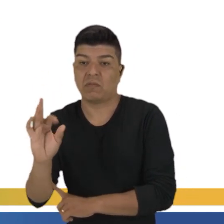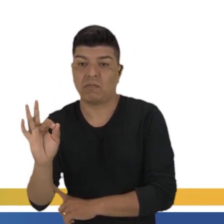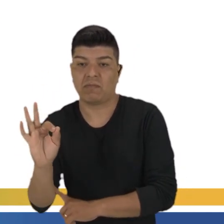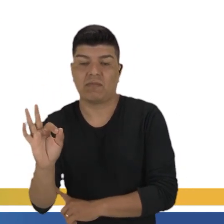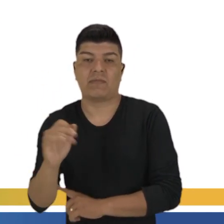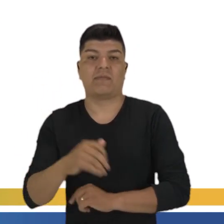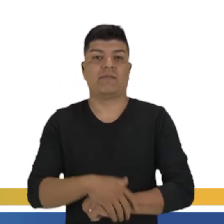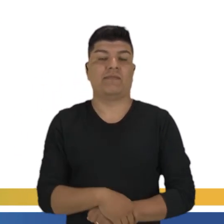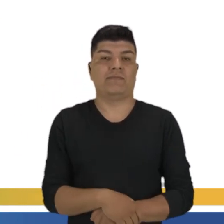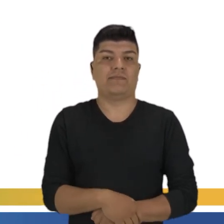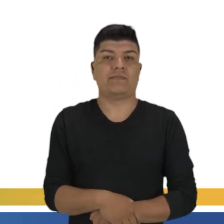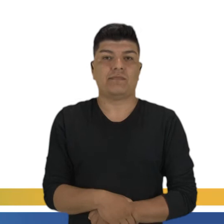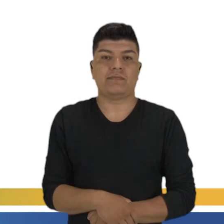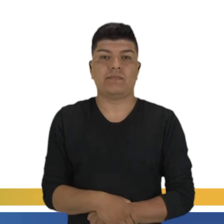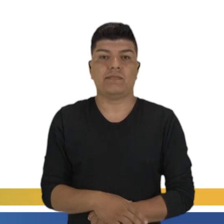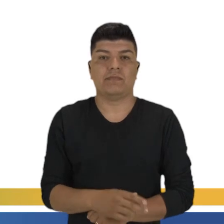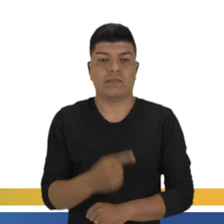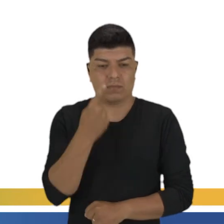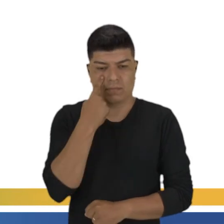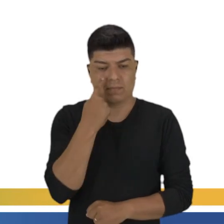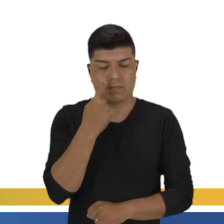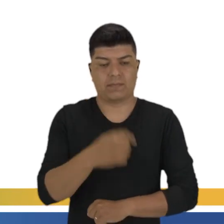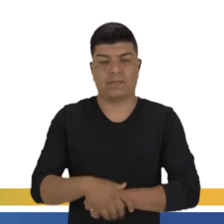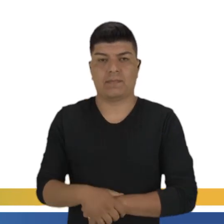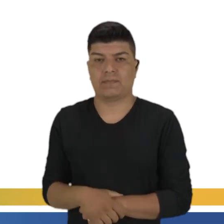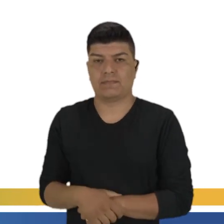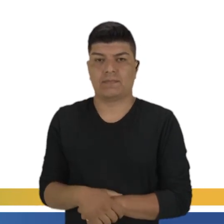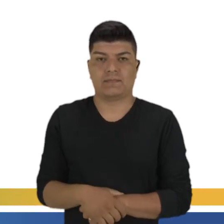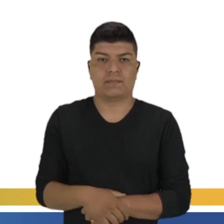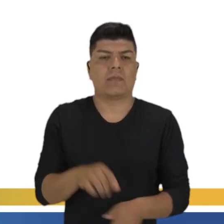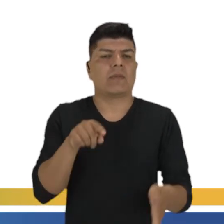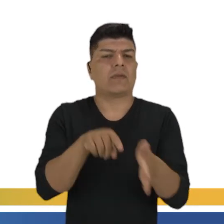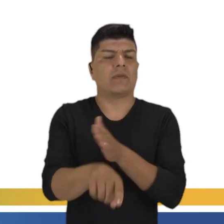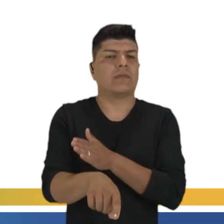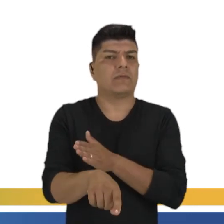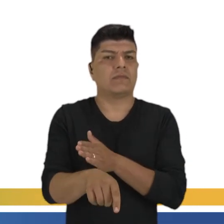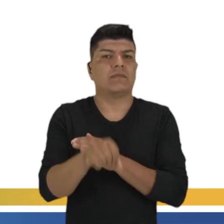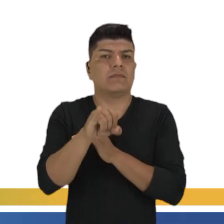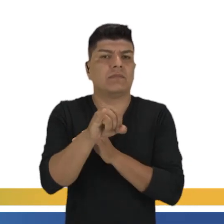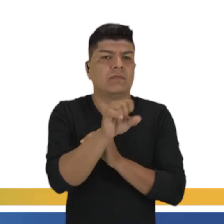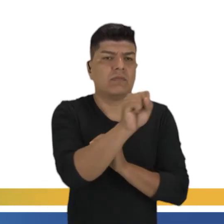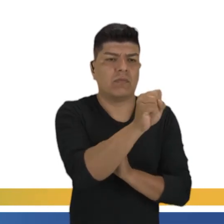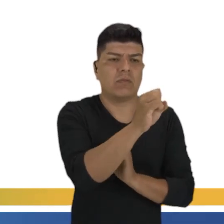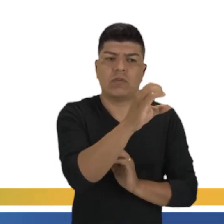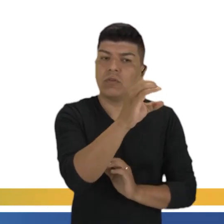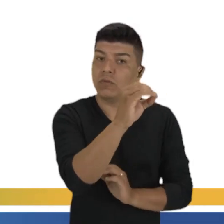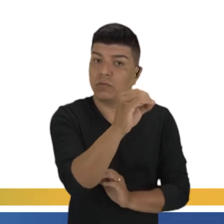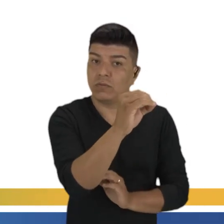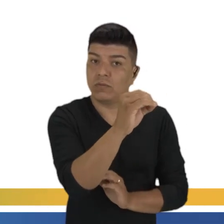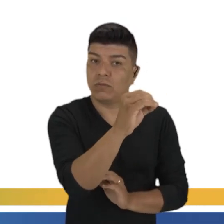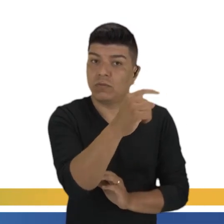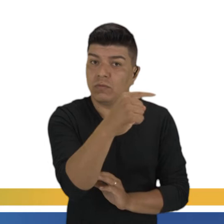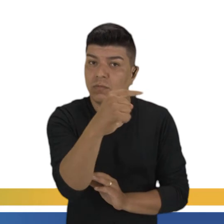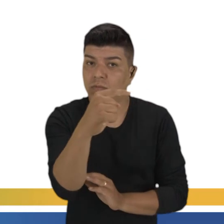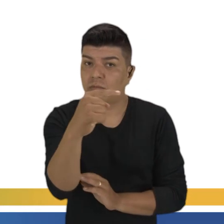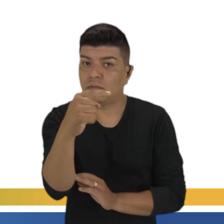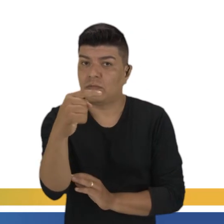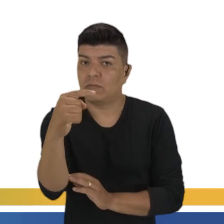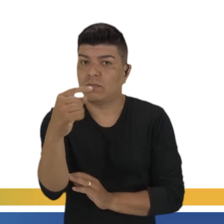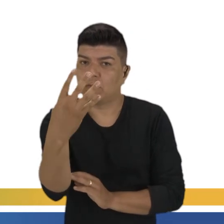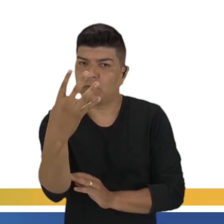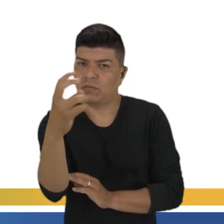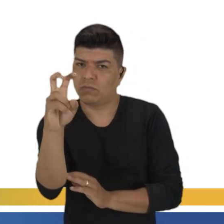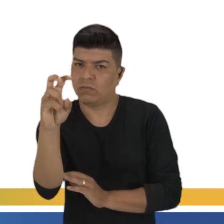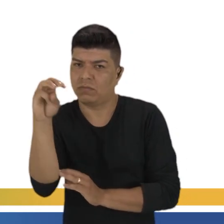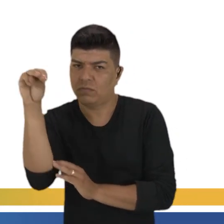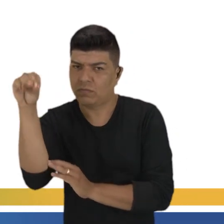desconhecido. E aí você verifica e faz a seguinte pergunta: se 80 ele faz em